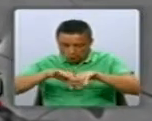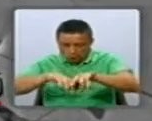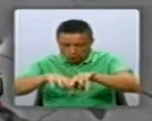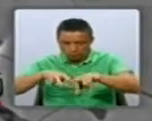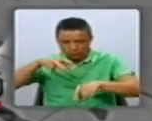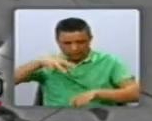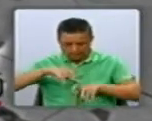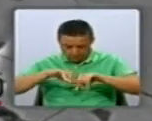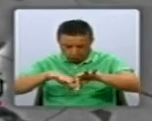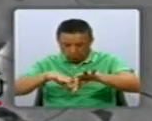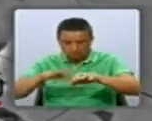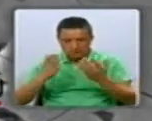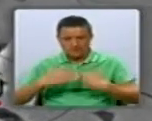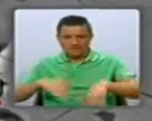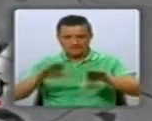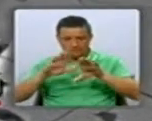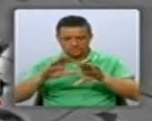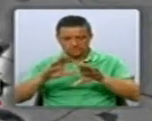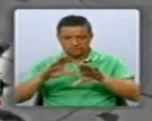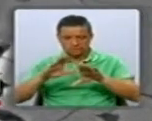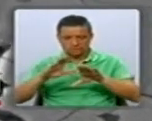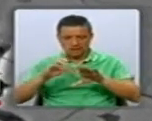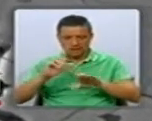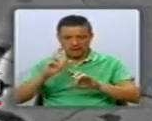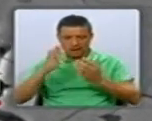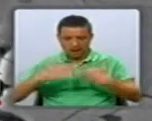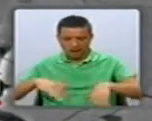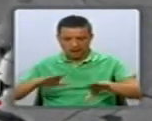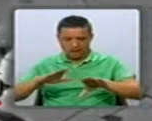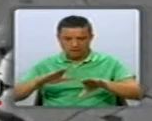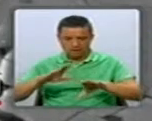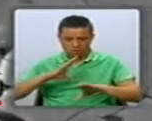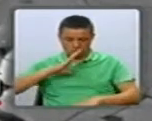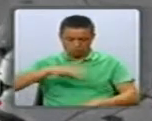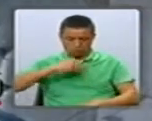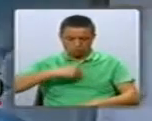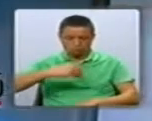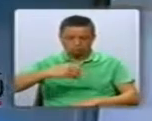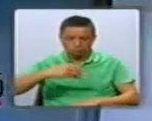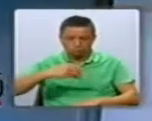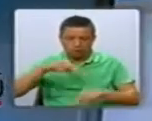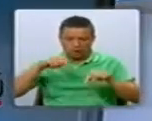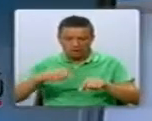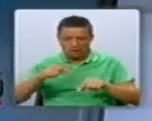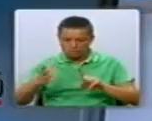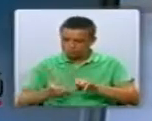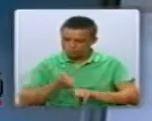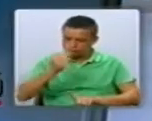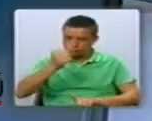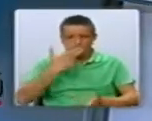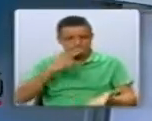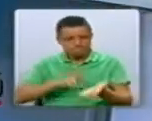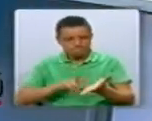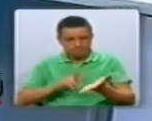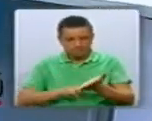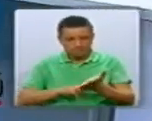é muito provavelmente tem uma explicação geológica, mas andou a correr meio mundo como será que é desta que nós encontramos uma prova